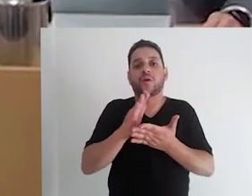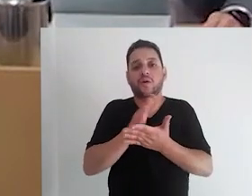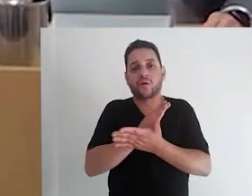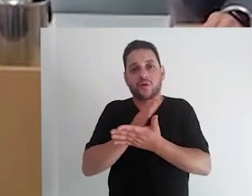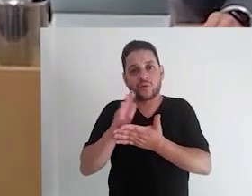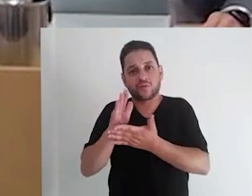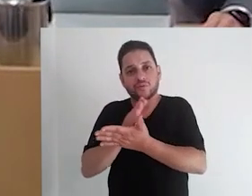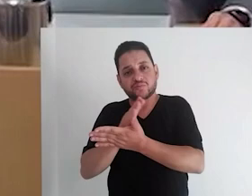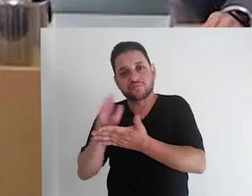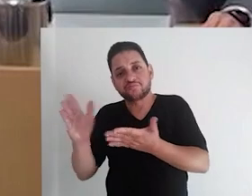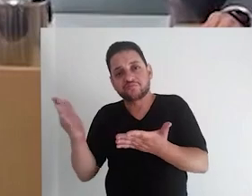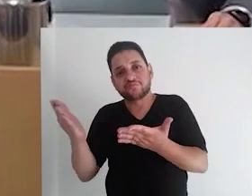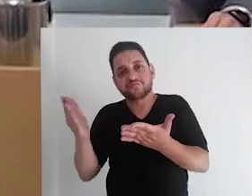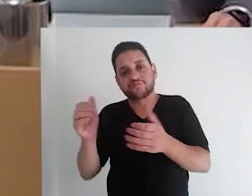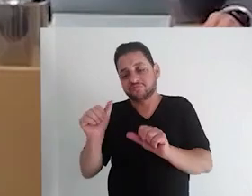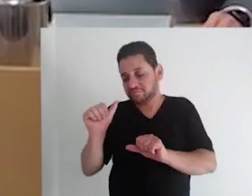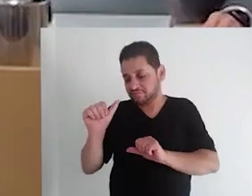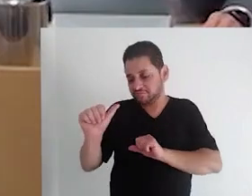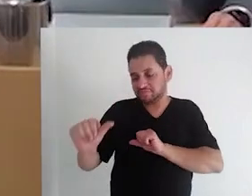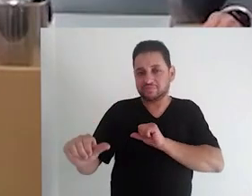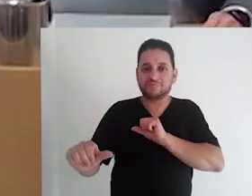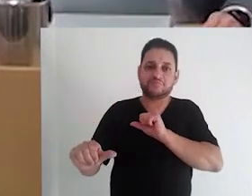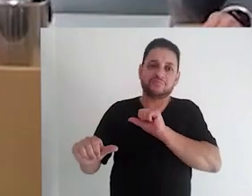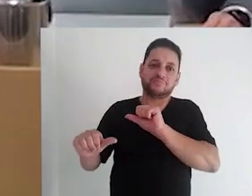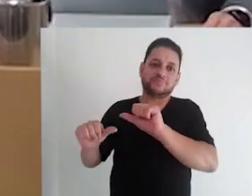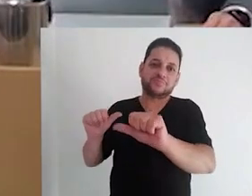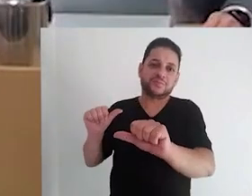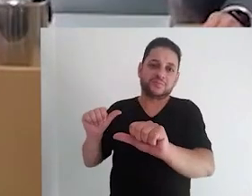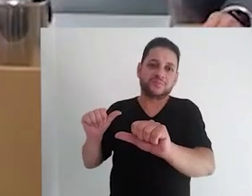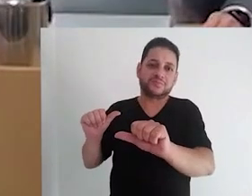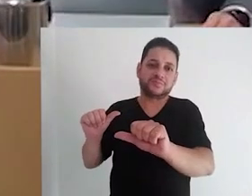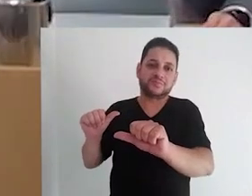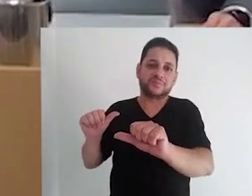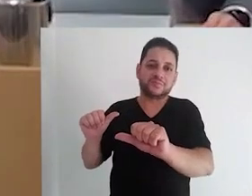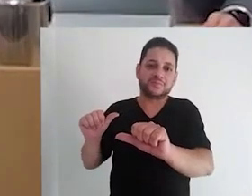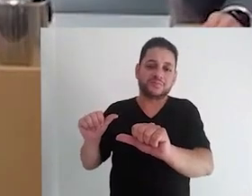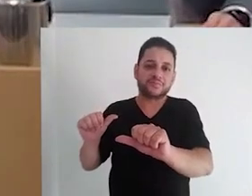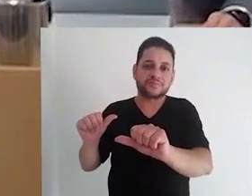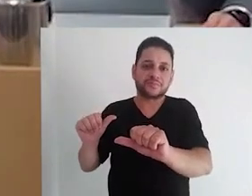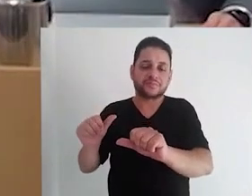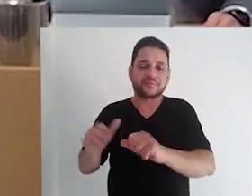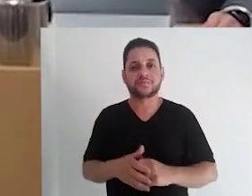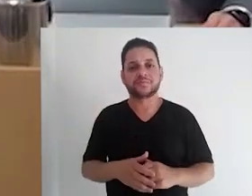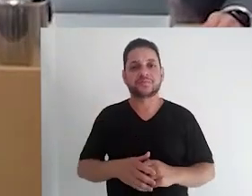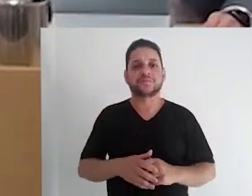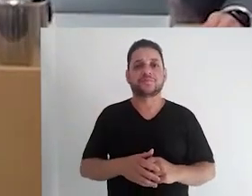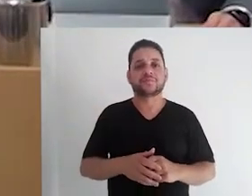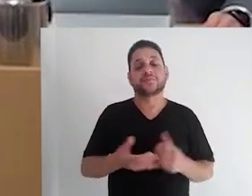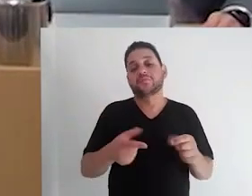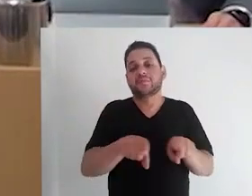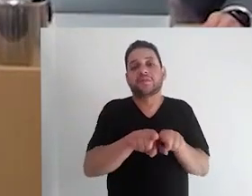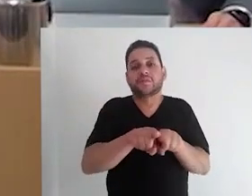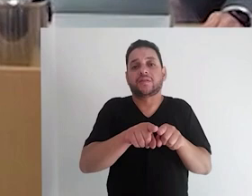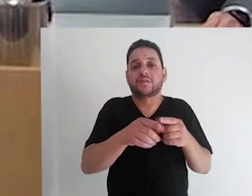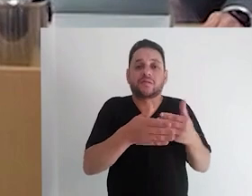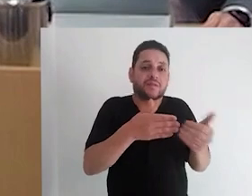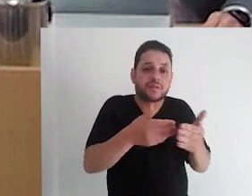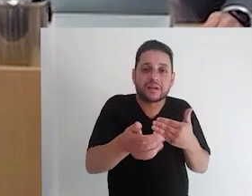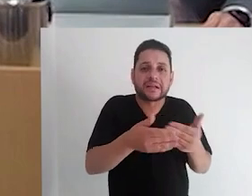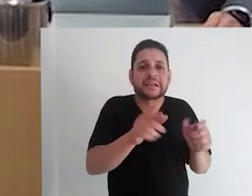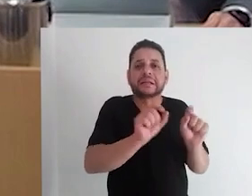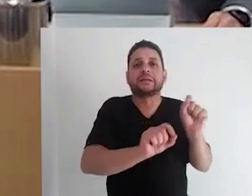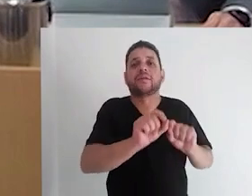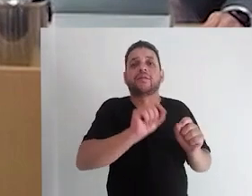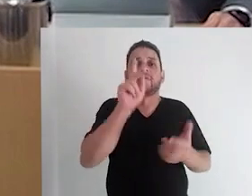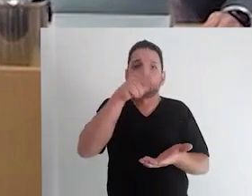Dizem, atribuem também essa frase a Jung, mas de certa forma, né, não importa quem, isso é verdade, né? Nós temos que